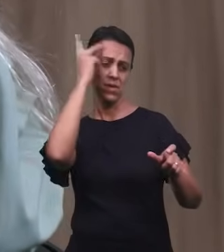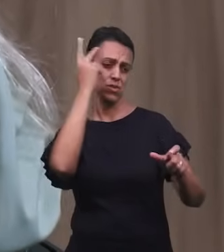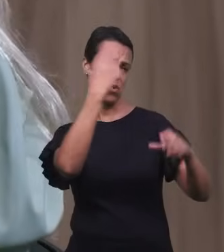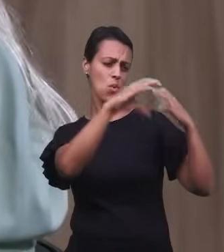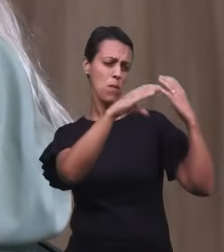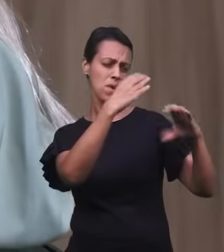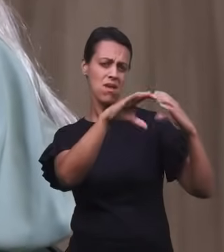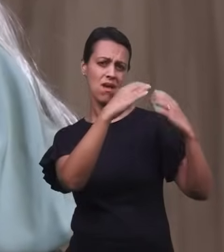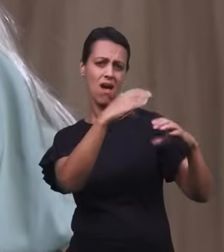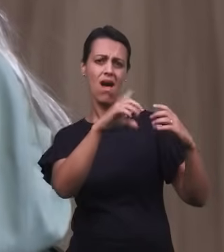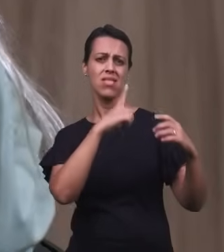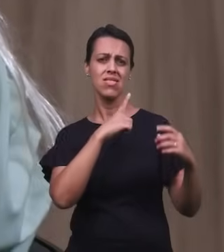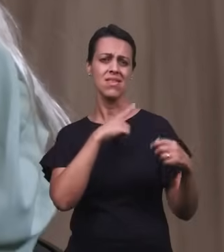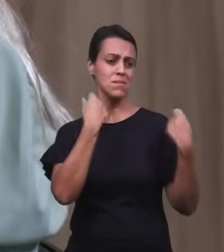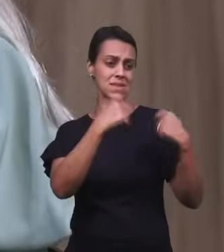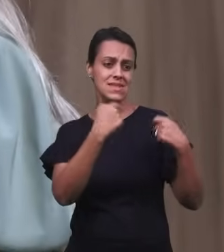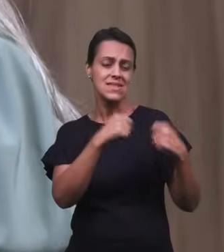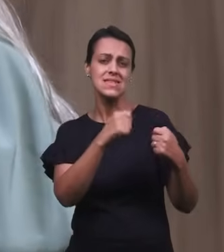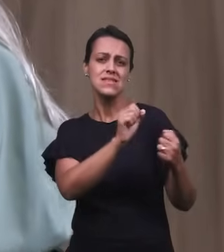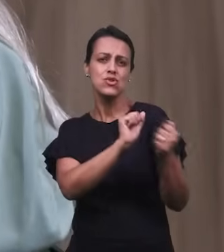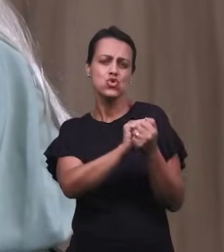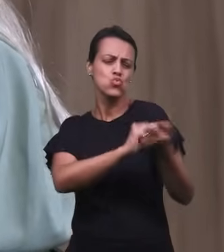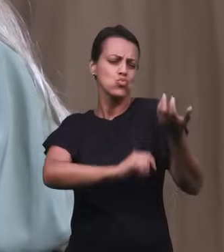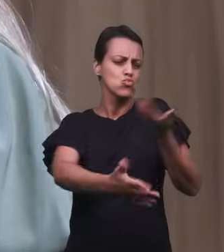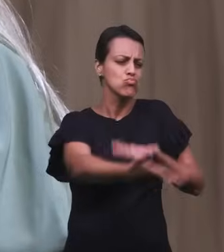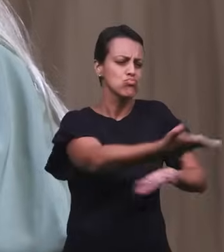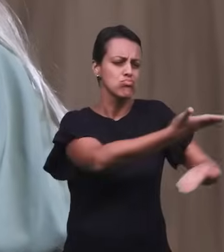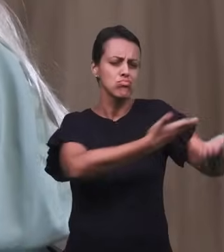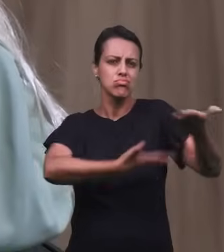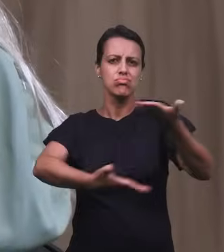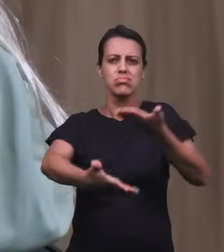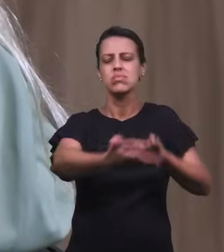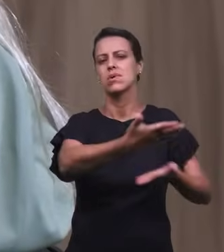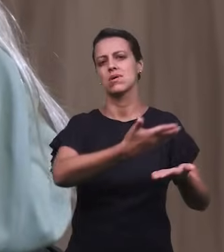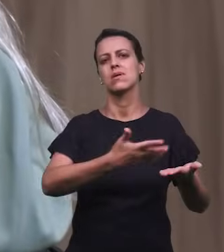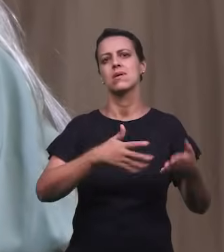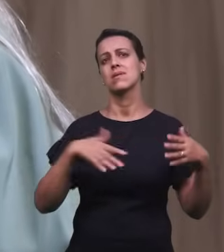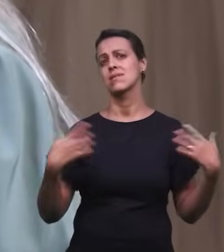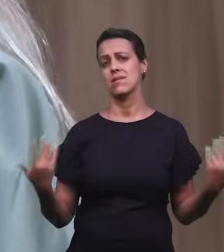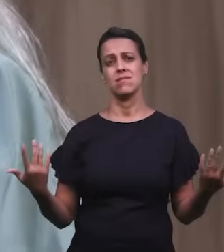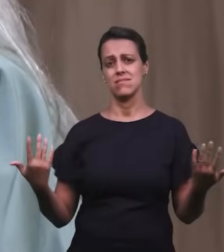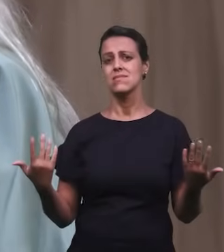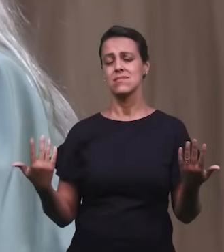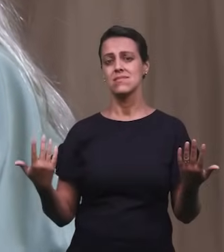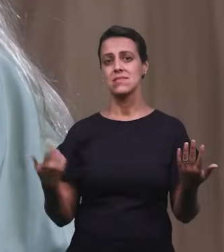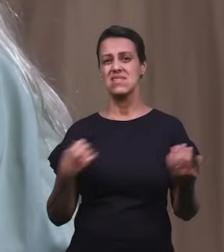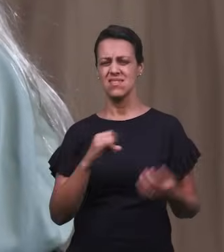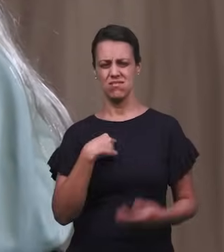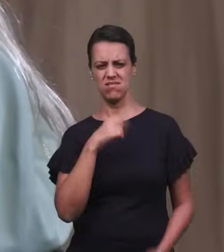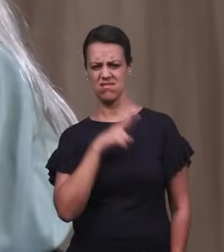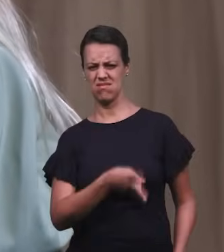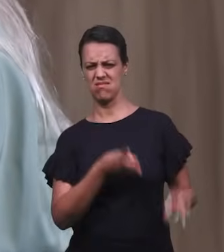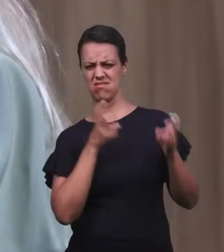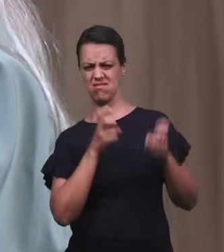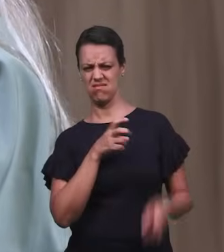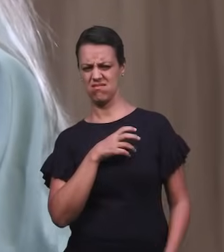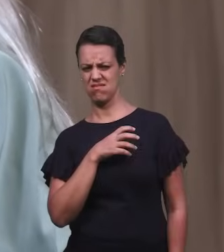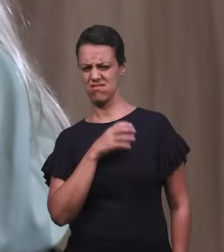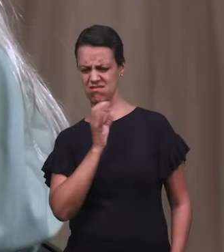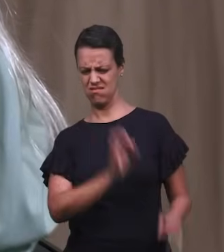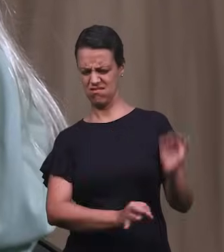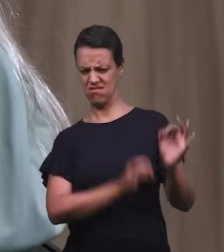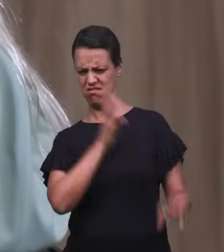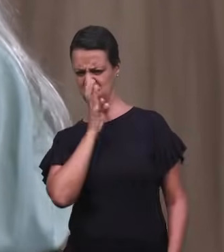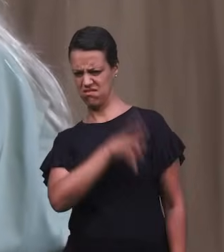interação, tem necessidade de estar com pessoas, de conversar, de falar. Então, eu posso julgar mal aquela pessoa, né? Posso falar, ele